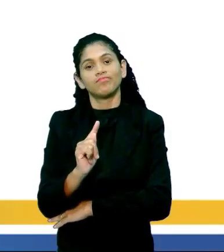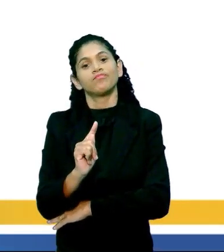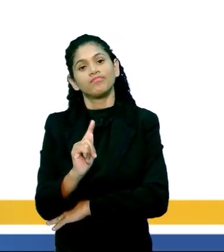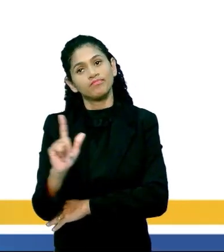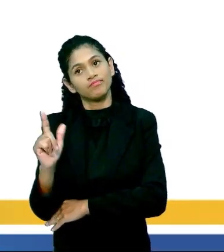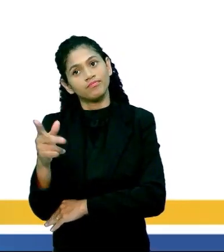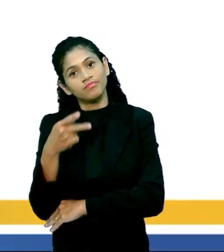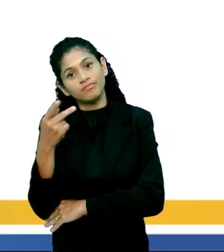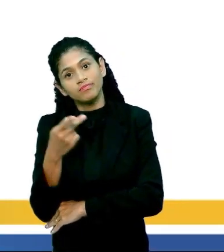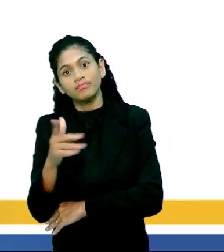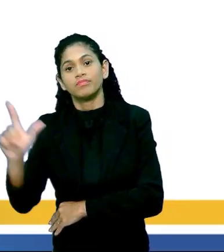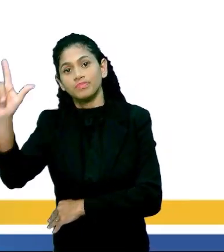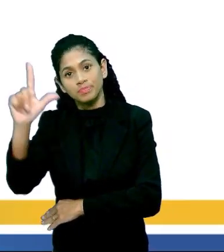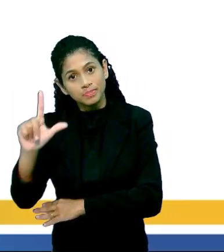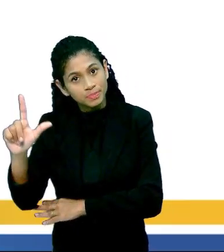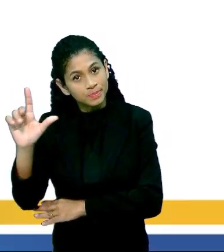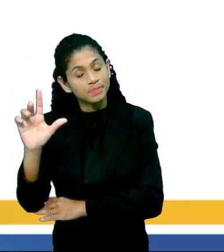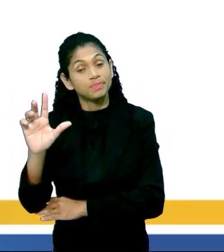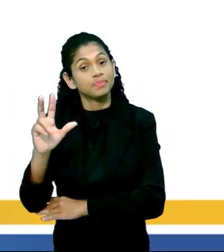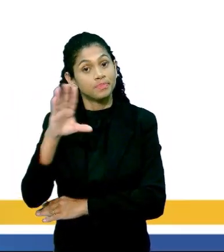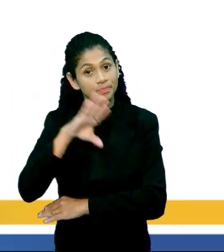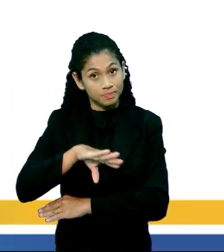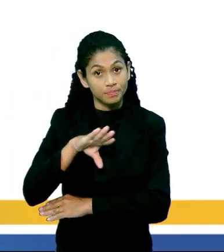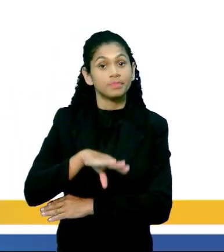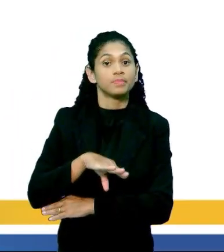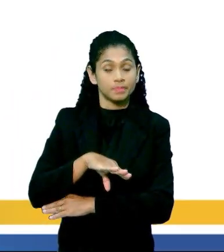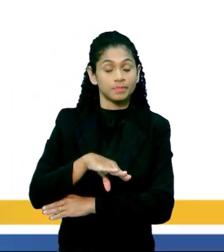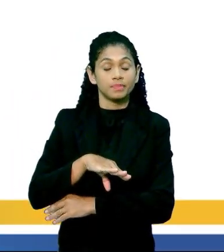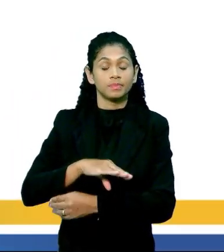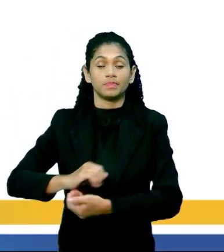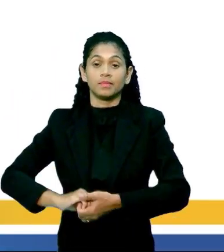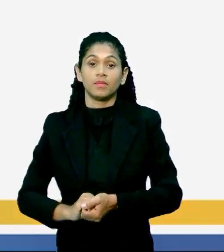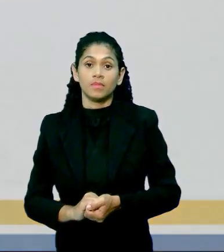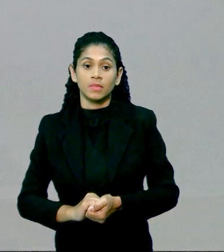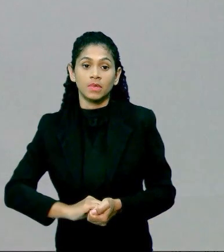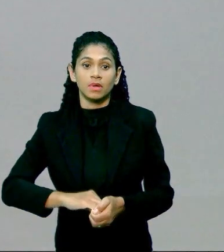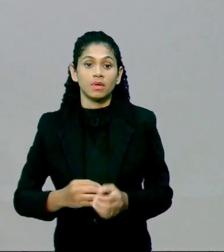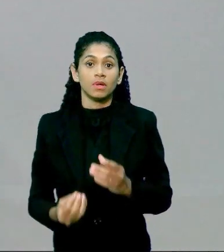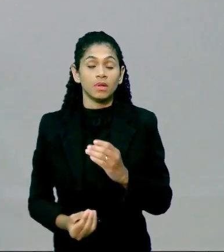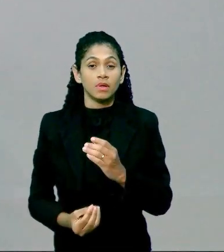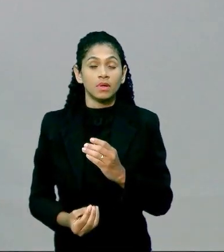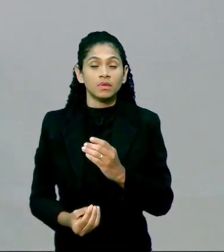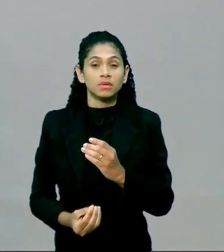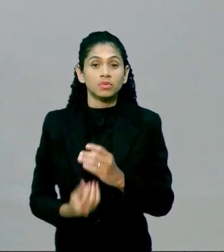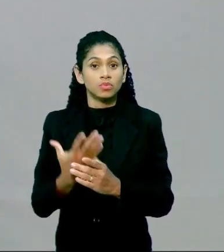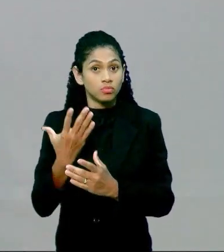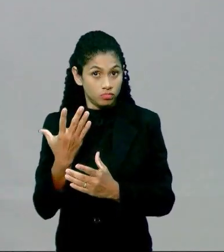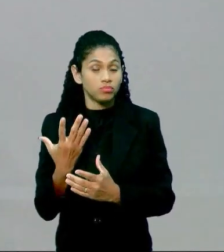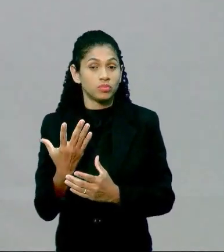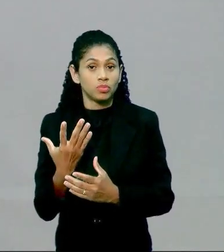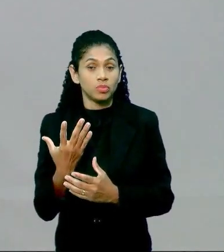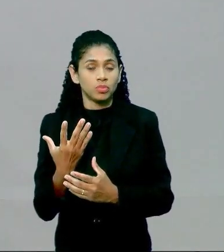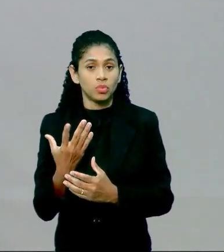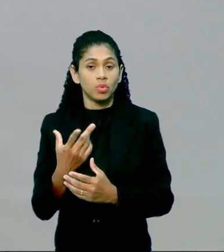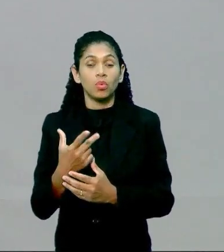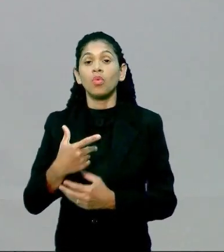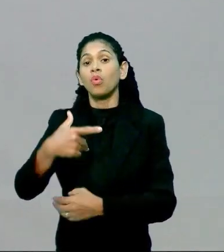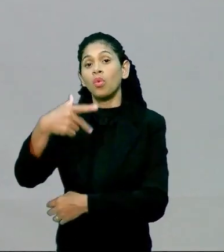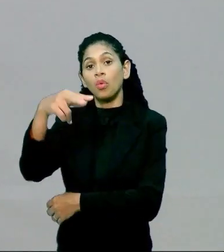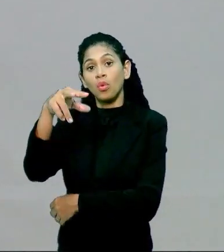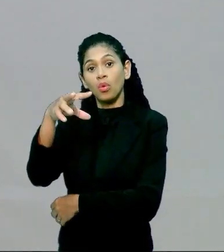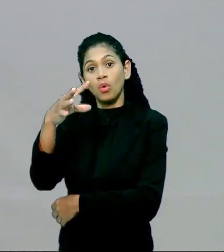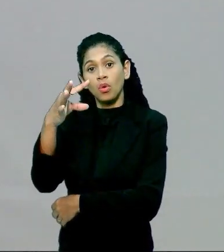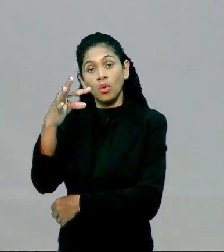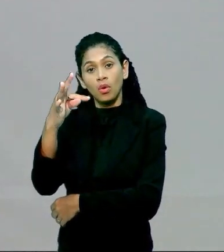vocês a herança portuguesa e aí o trovadorismo. Para você que não sabe o que é o trovadorismo,